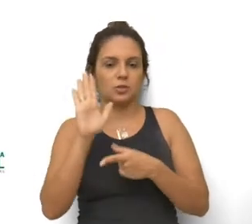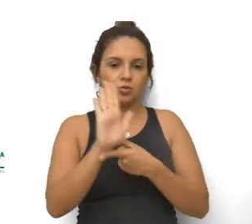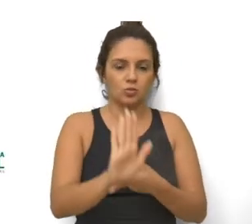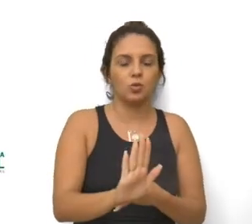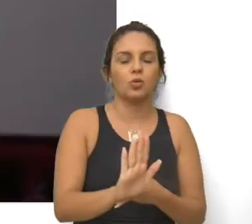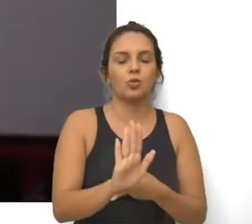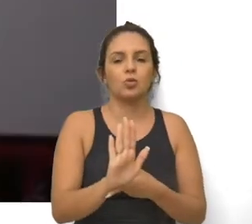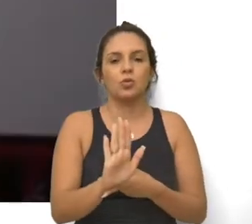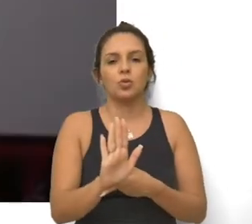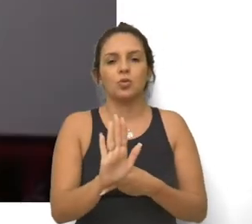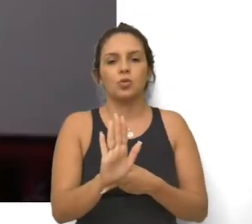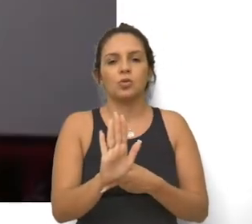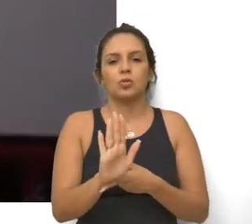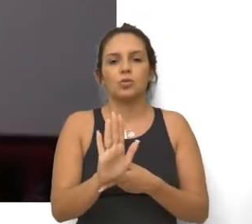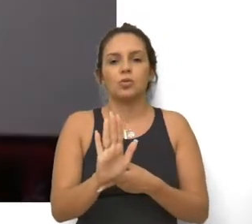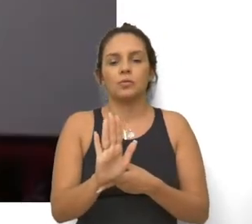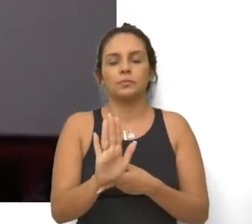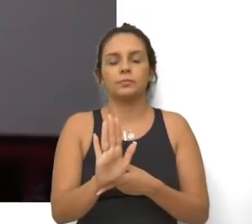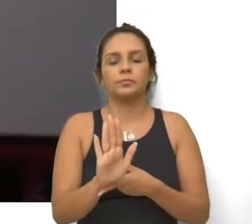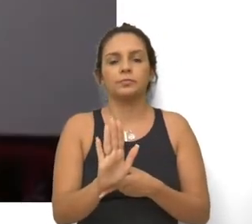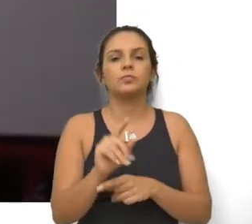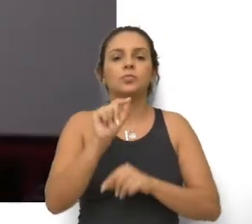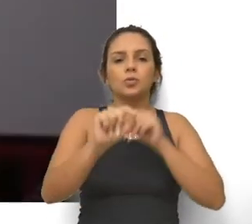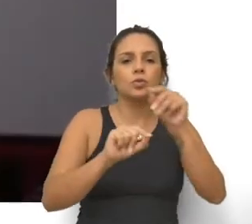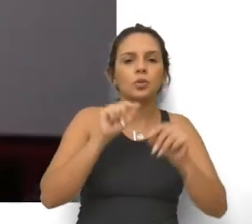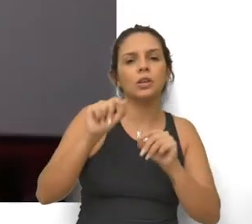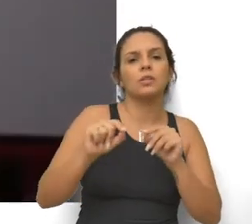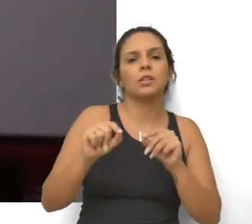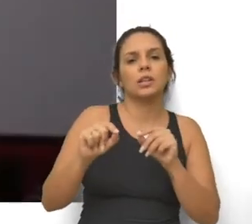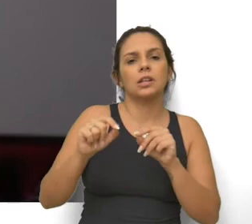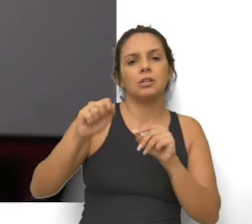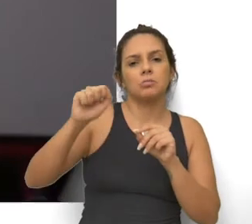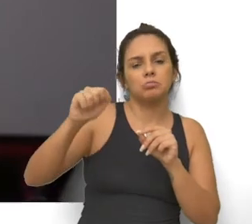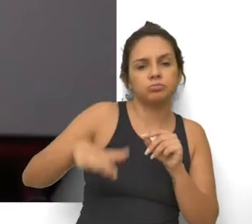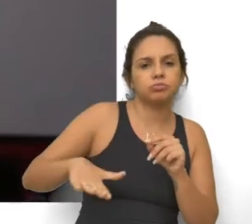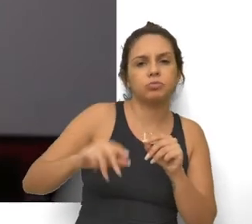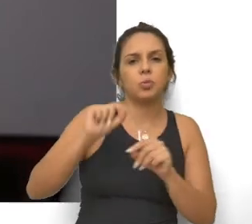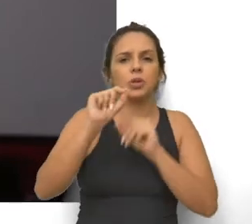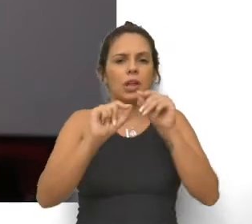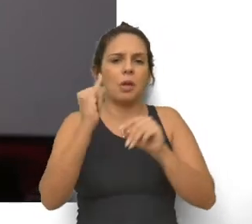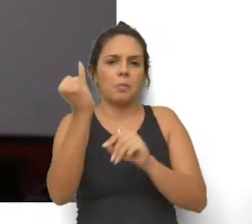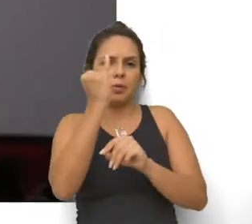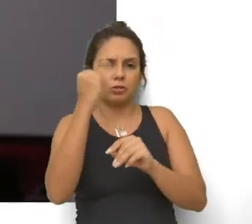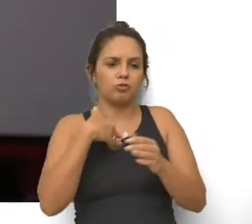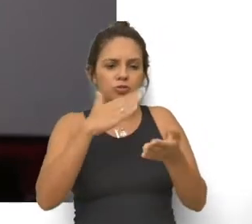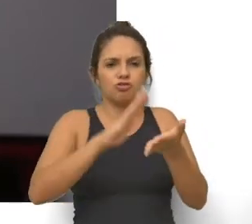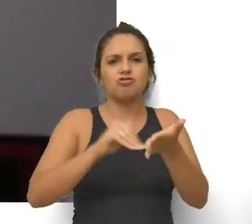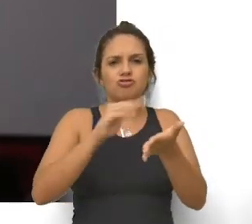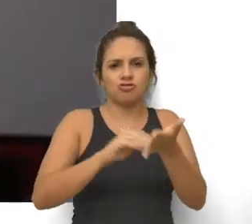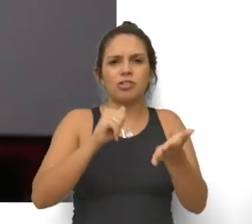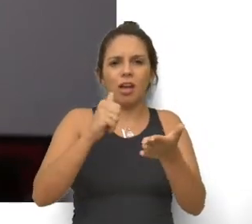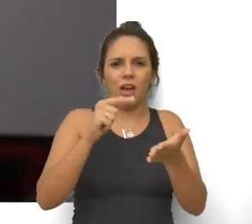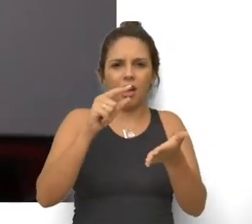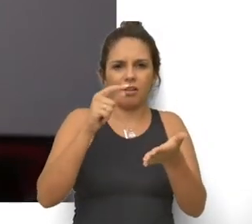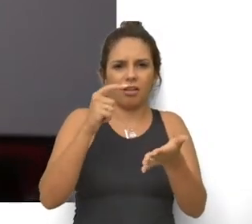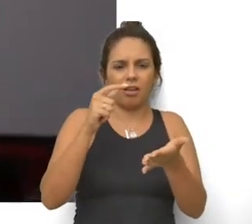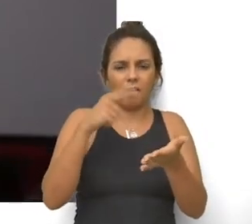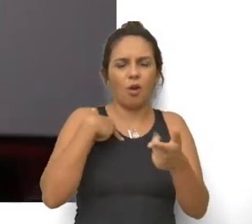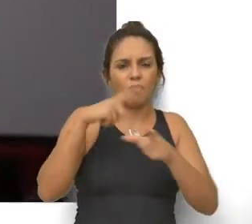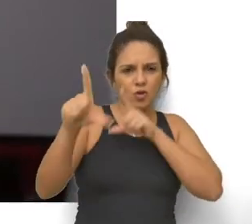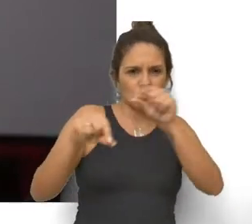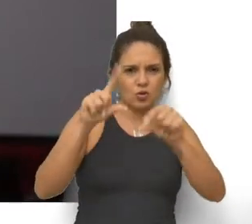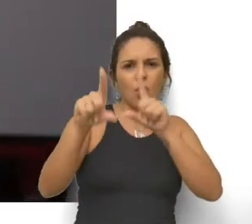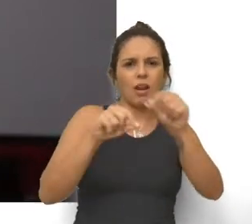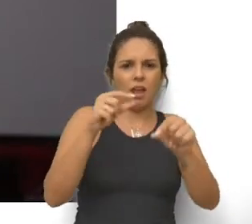a botar no lugar, né, o que era supérfluo ali, onde é que podia ter alguma elipse, né,